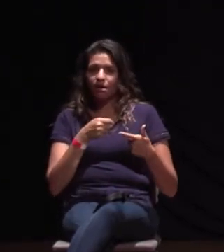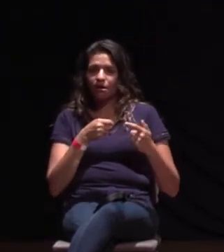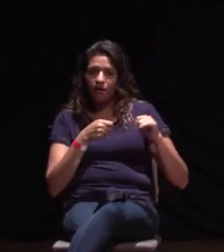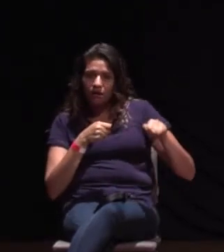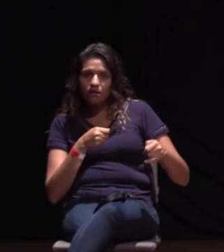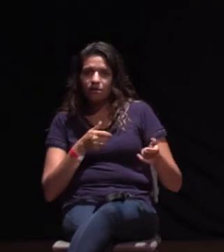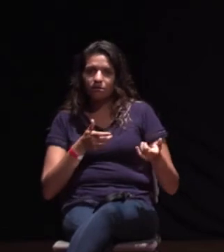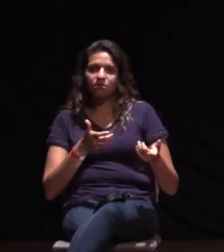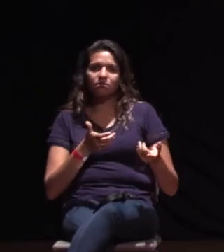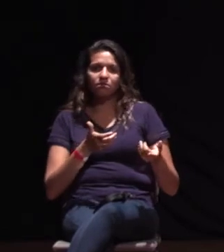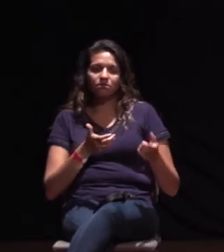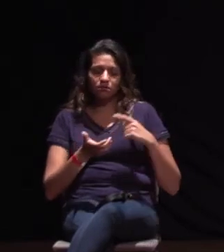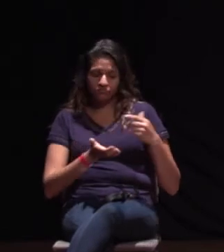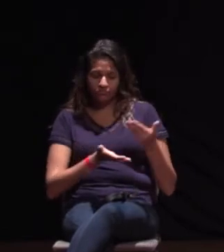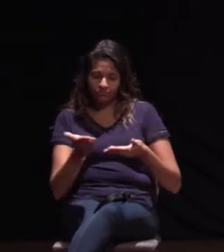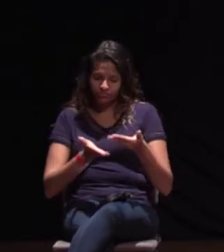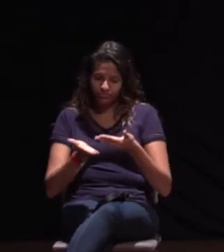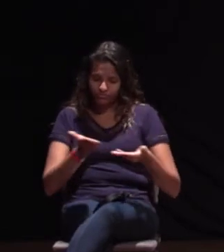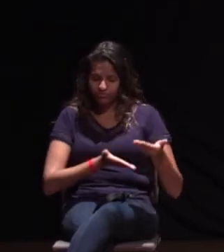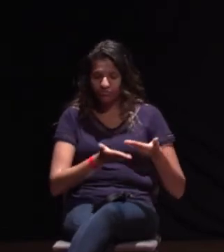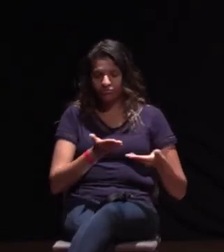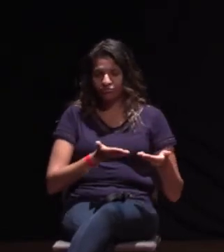forma, apesar de não ser,